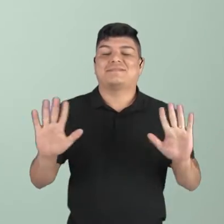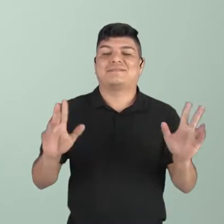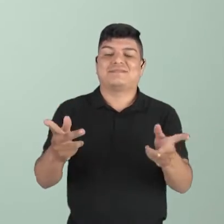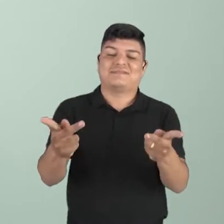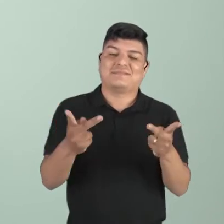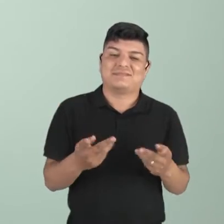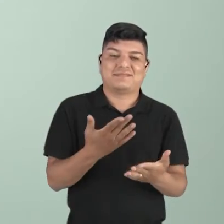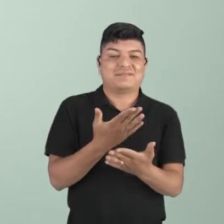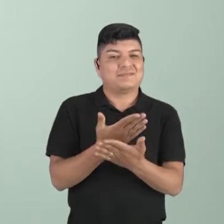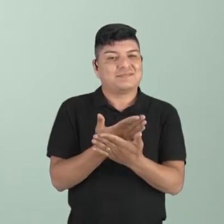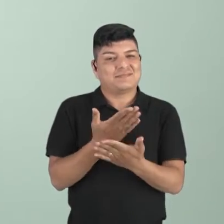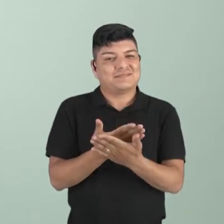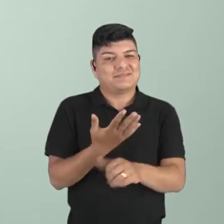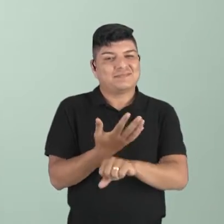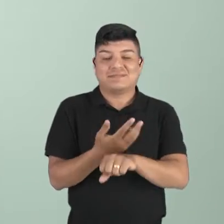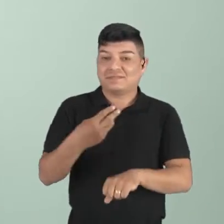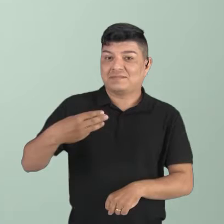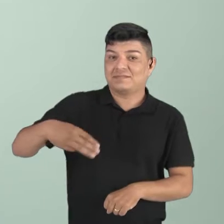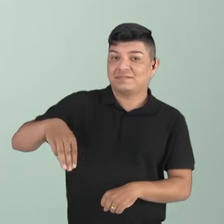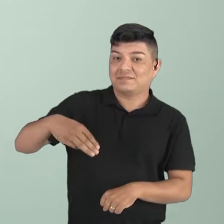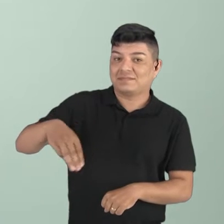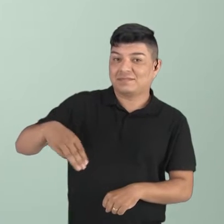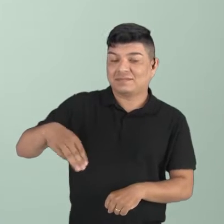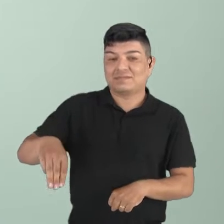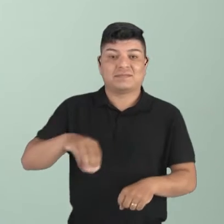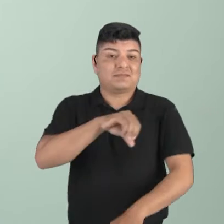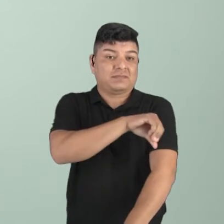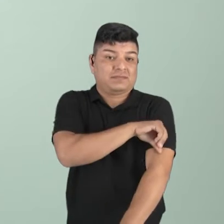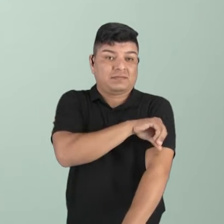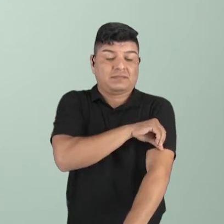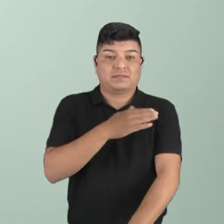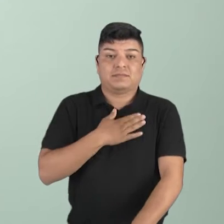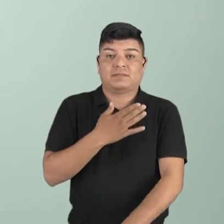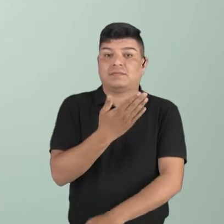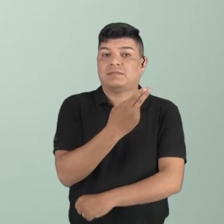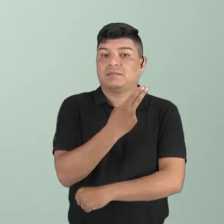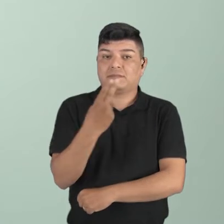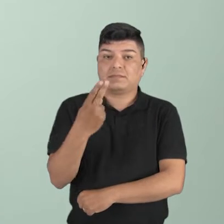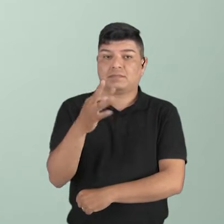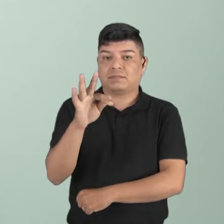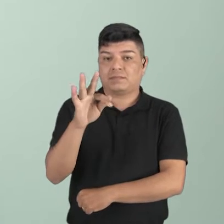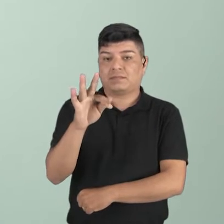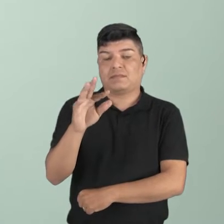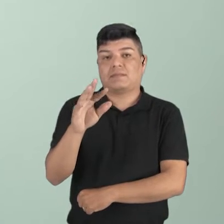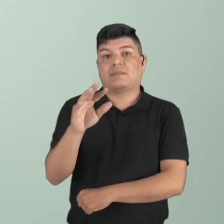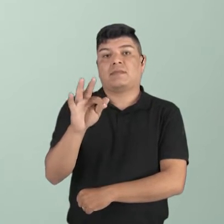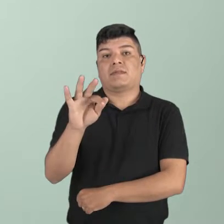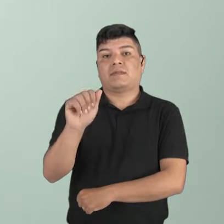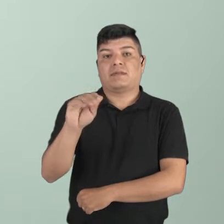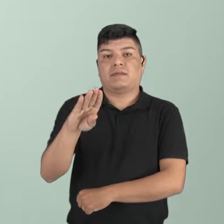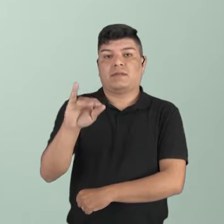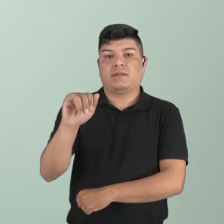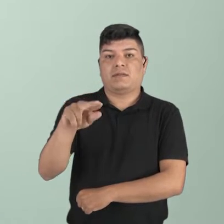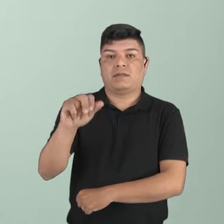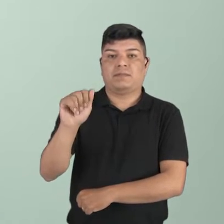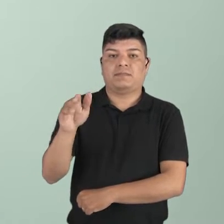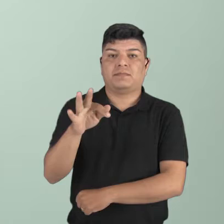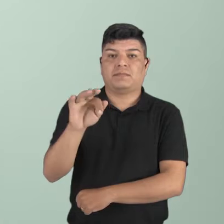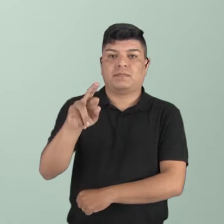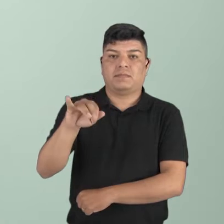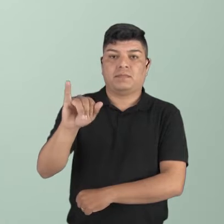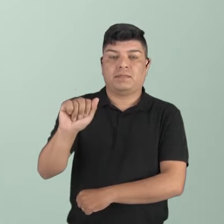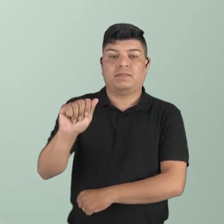Olá, sejam bem-vindos a mais uma aula de matemática do nono ano. Eu sou a professora Fabiane Farias e na nossa aula de hoje nós vamos falar sobre